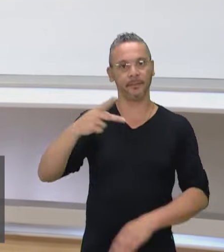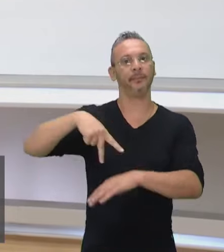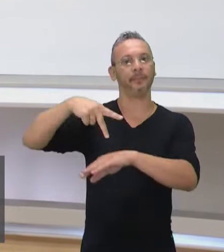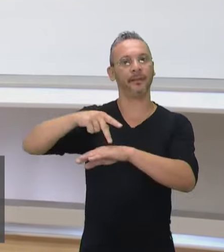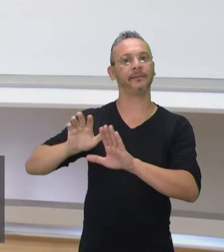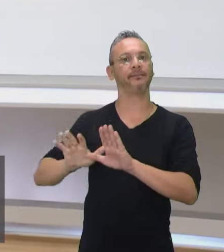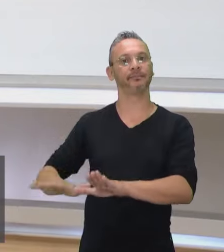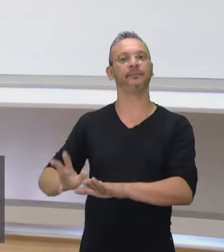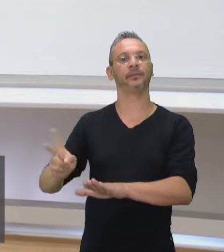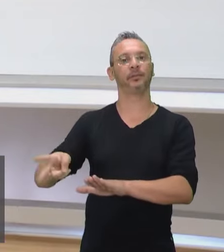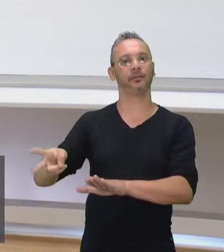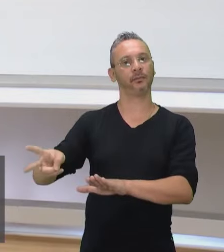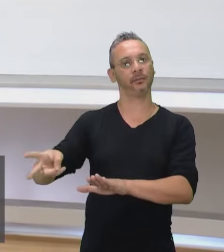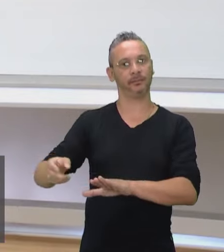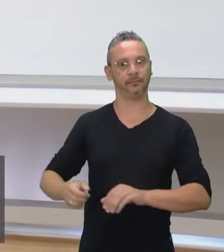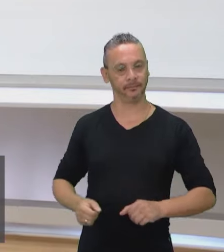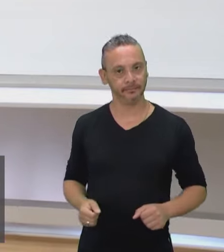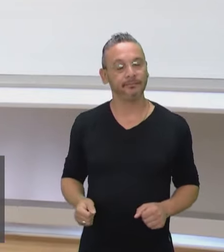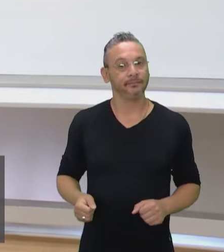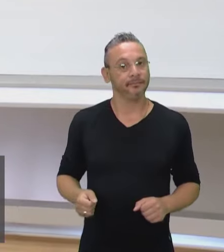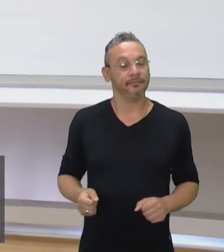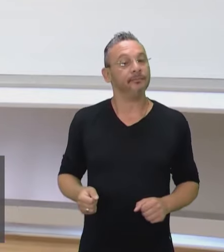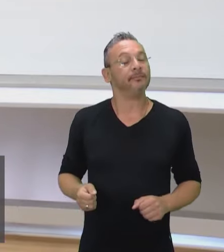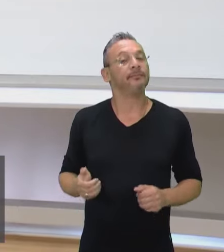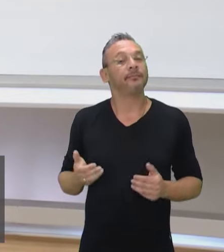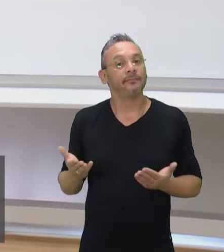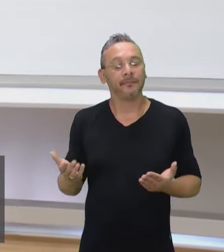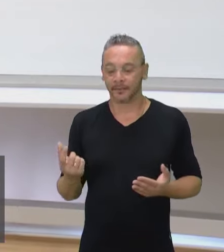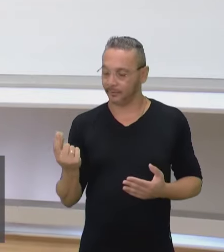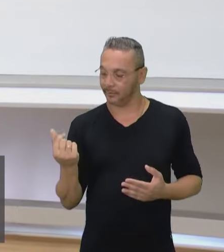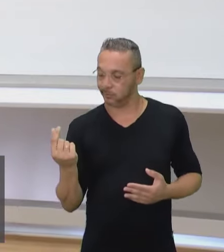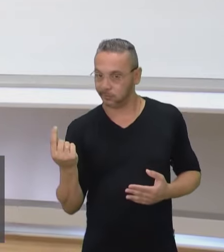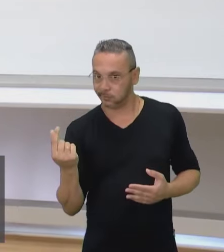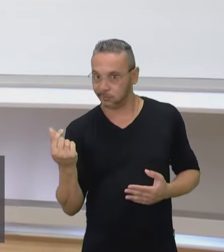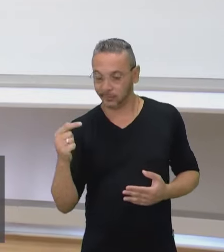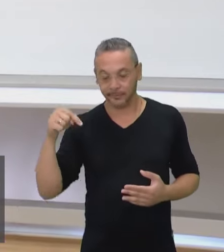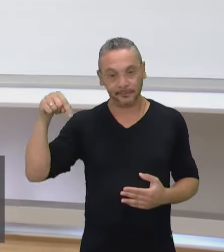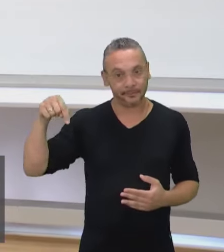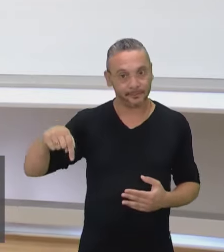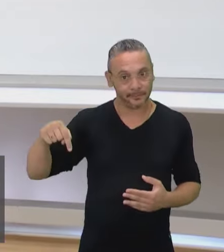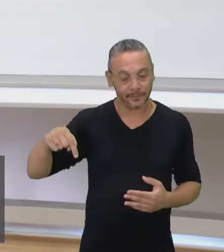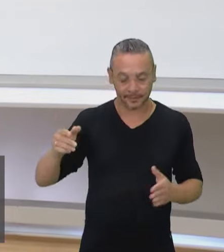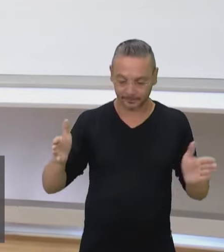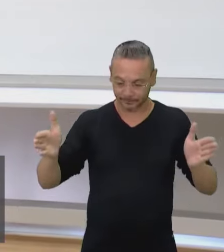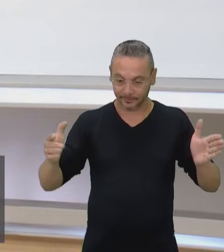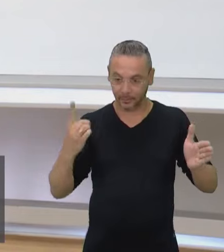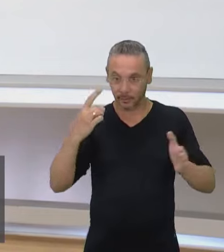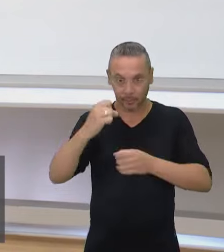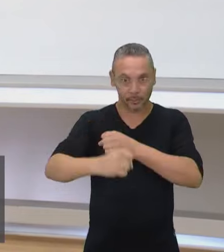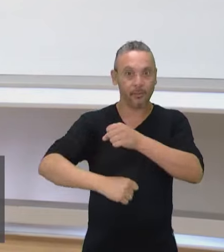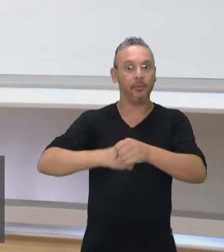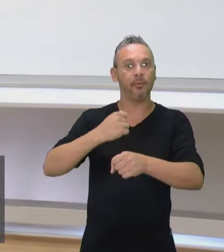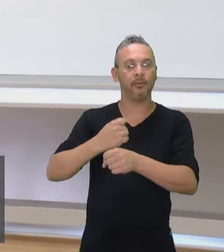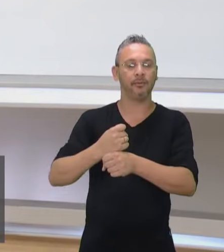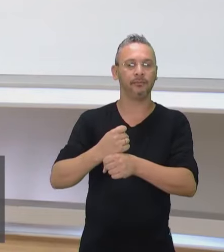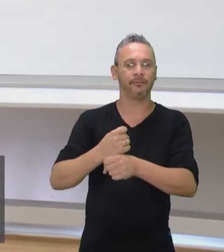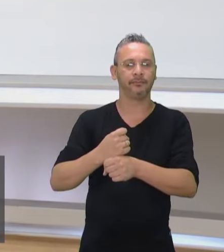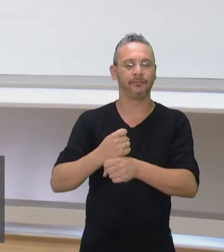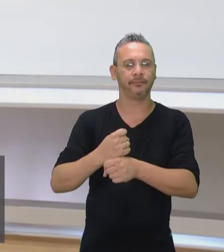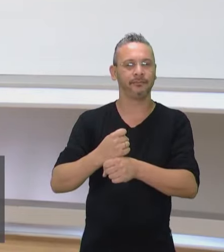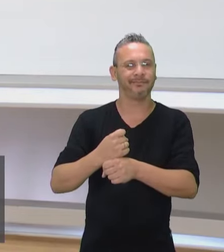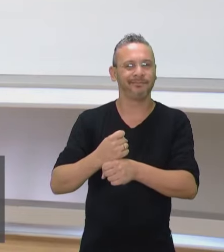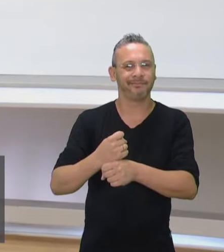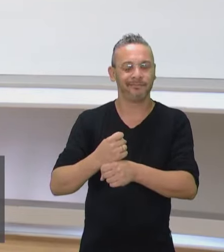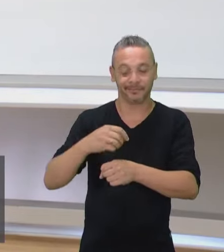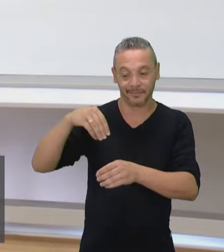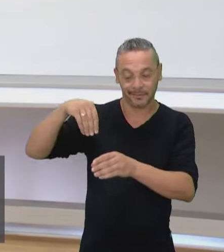fronteiras do país, tá certo? Então, esse dinheiro que é produzido, que é criado durante um ano, e aliás, eu falei que é